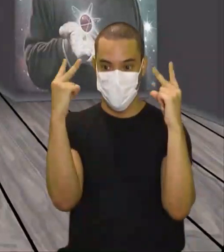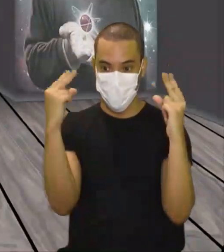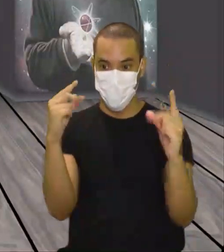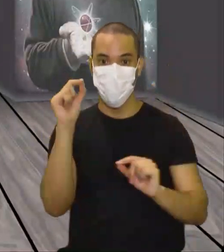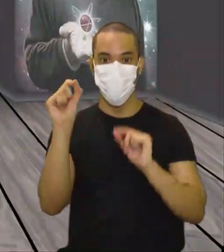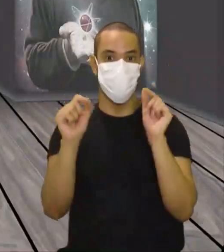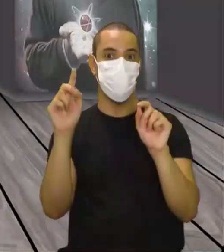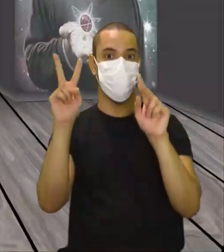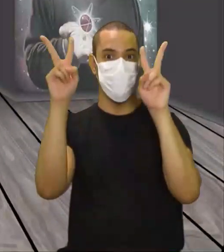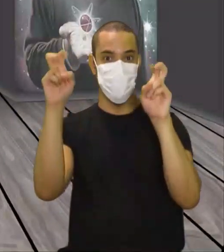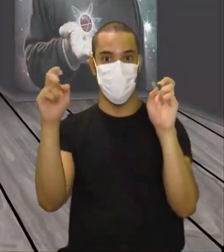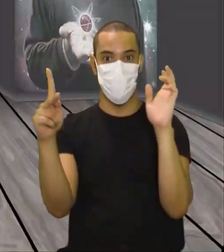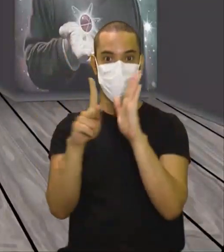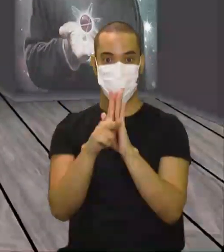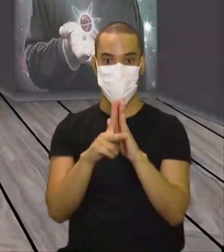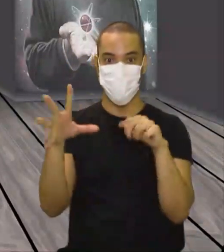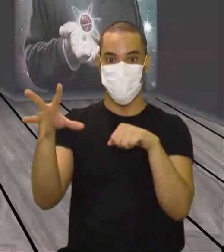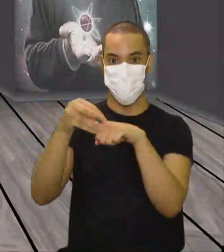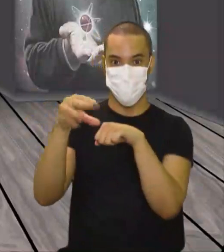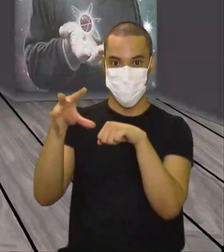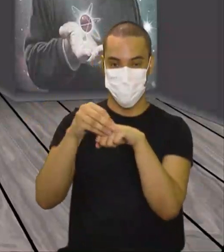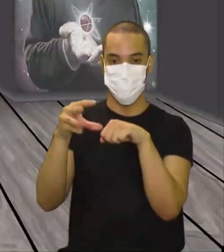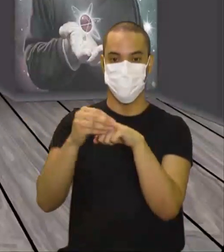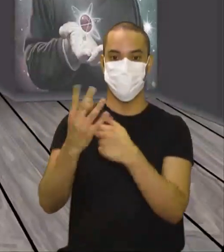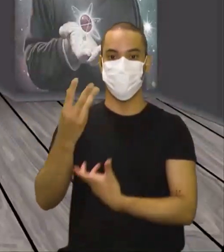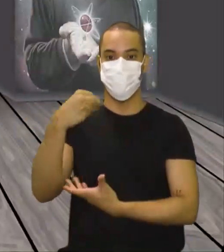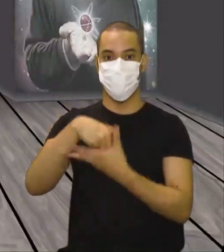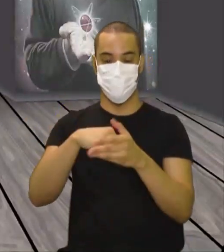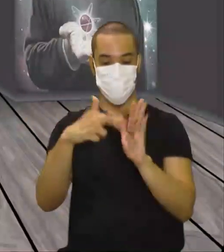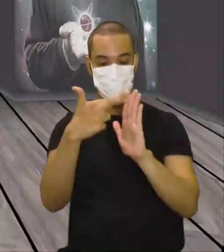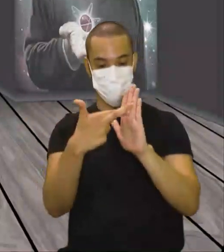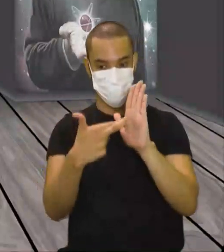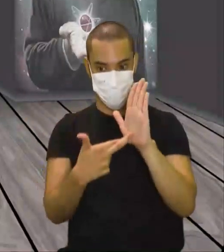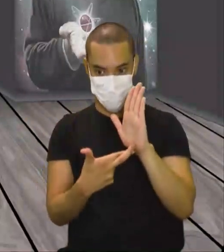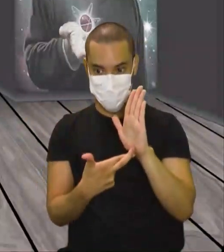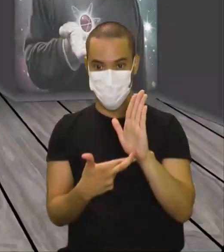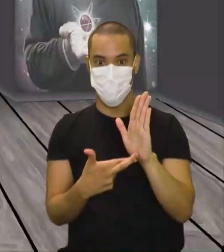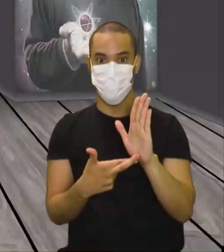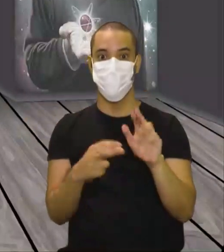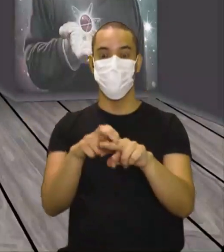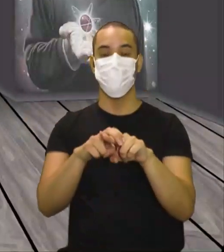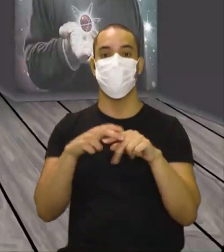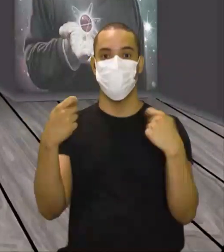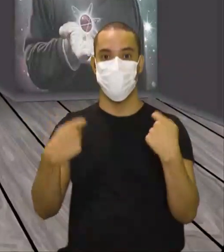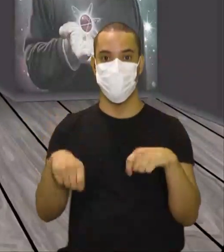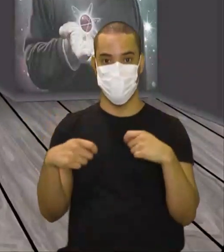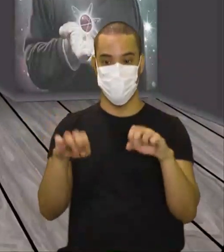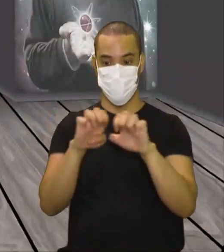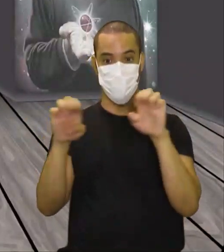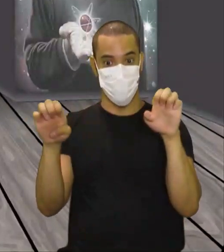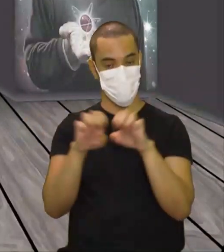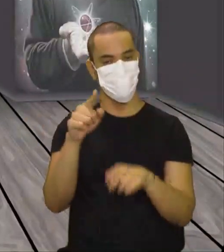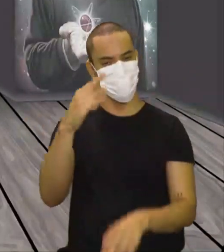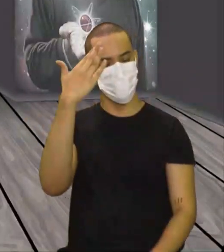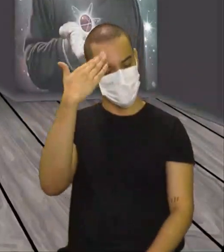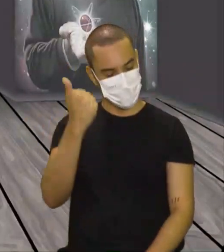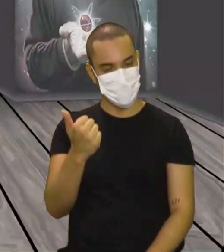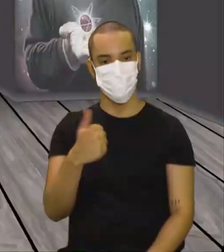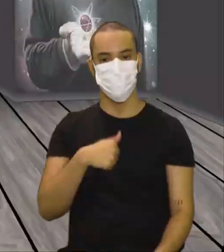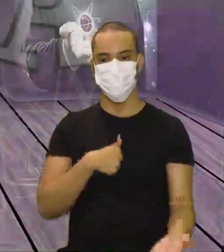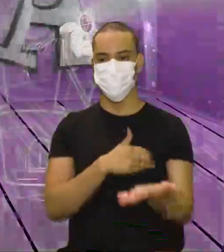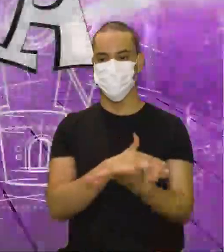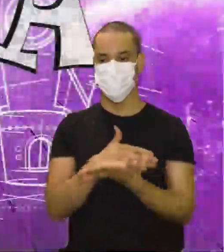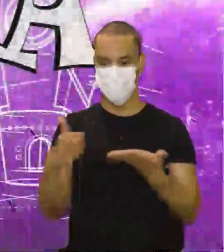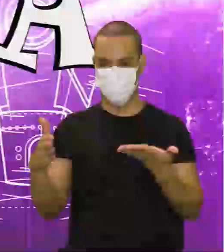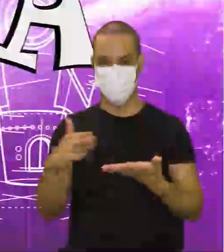de conhecimento, aplicação mais pelas regras, né? E quando necessita de uma equação, a equação está lá para você. Então, vamos